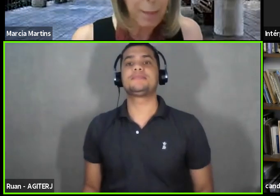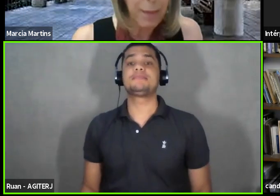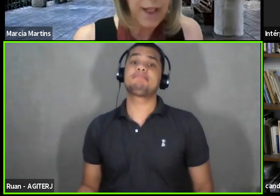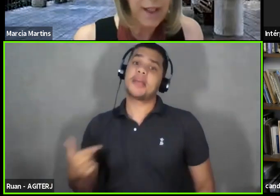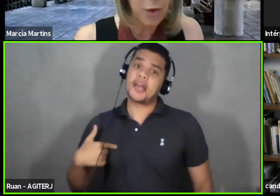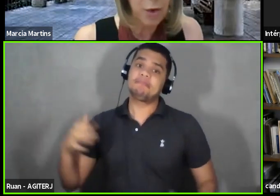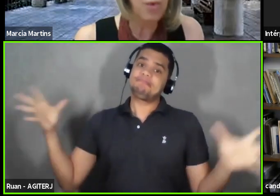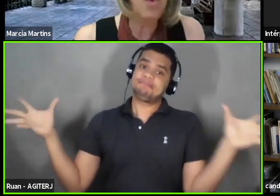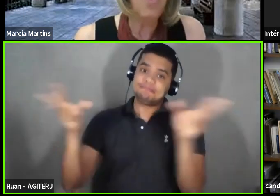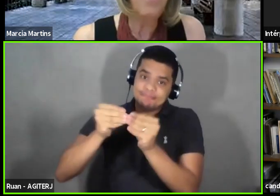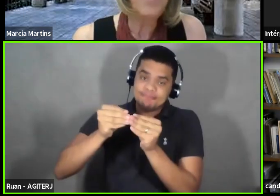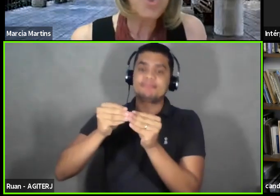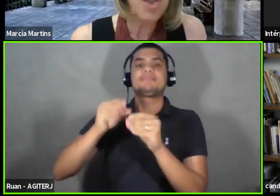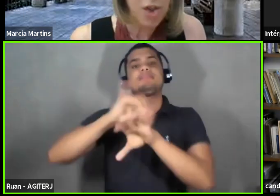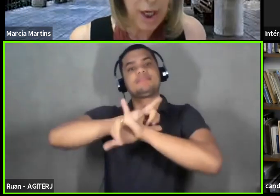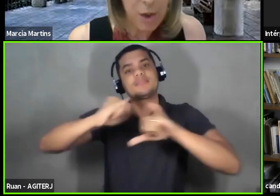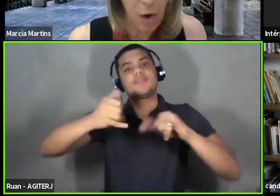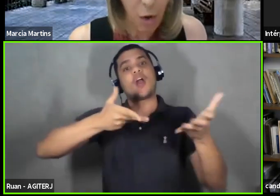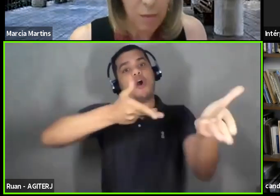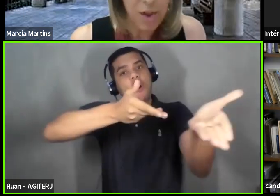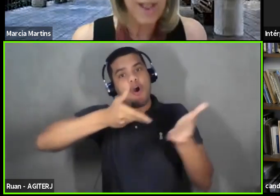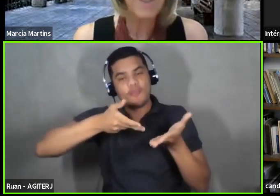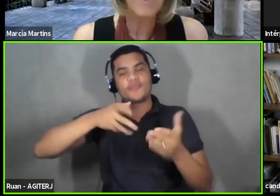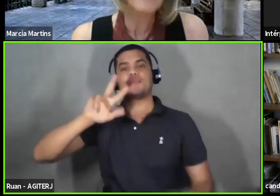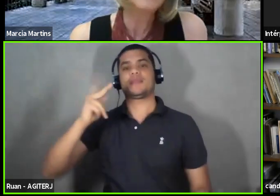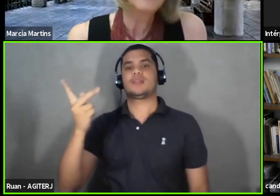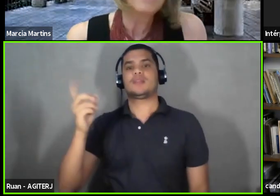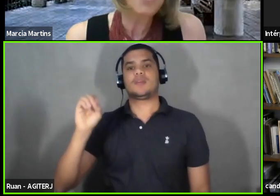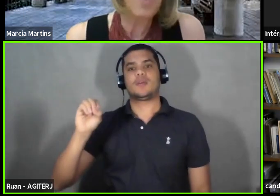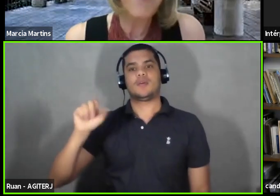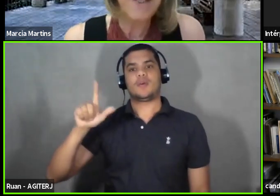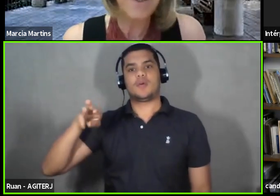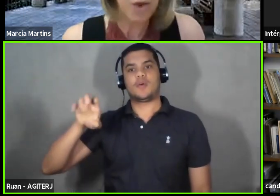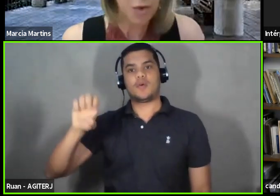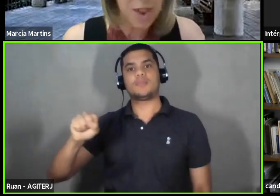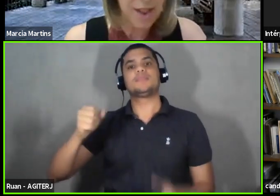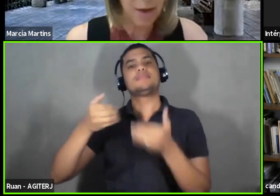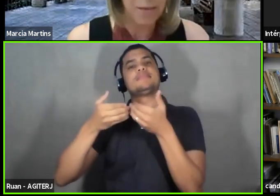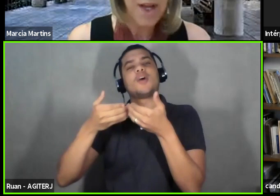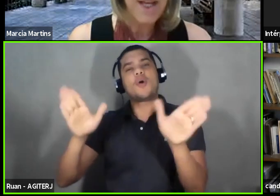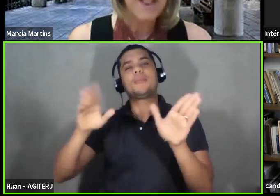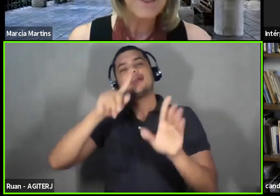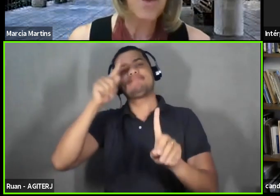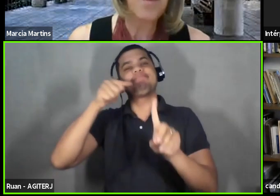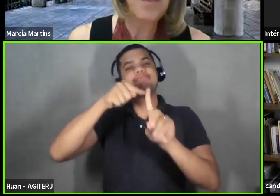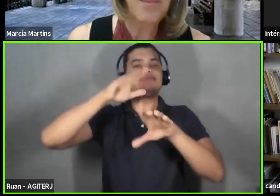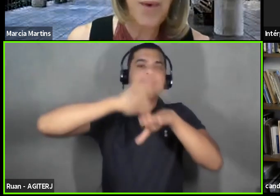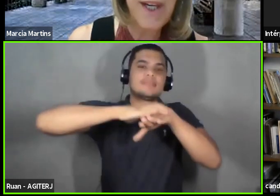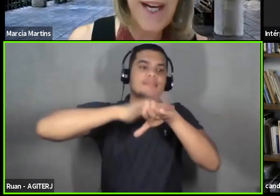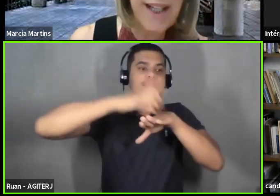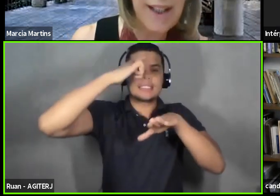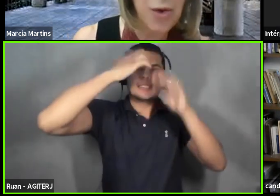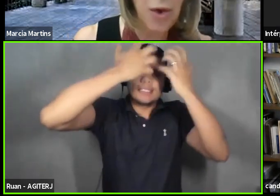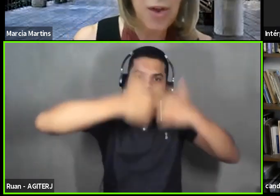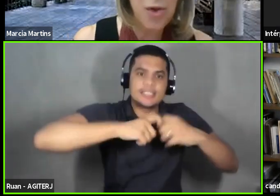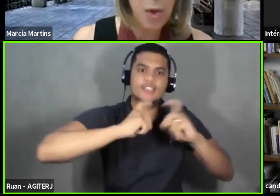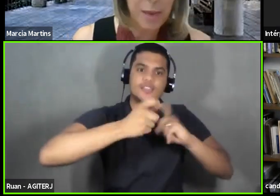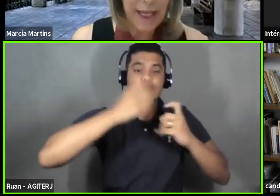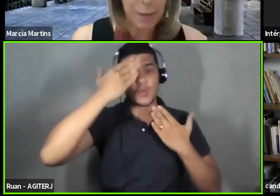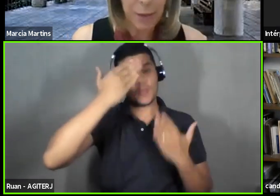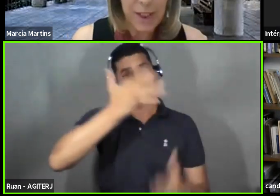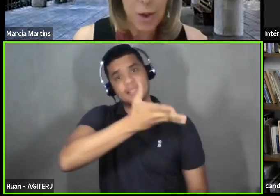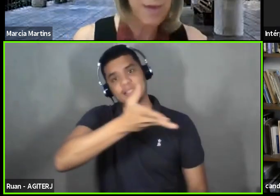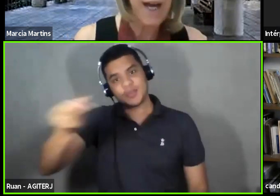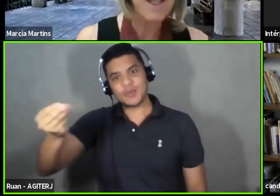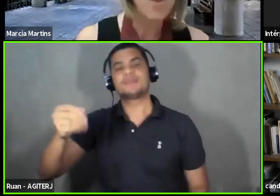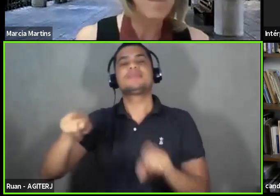então, replicando o convite de James Holmes, que tem início a meta-discussão. Então, obrigada a todos,